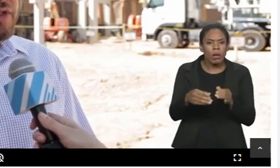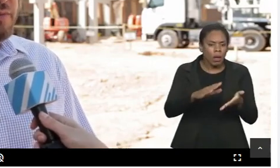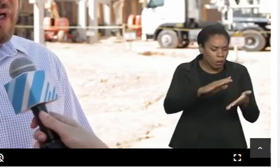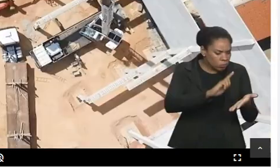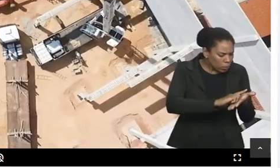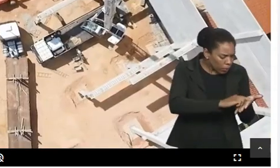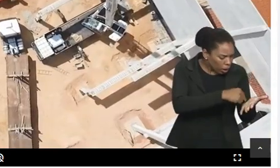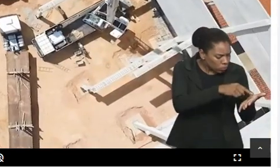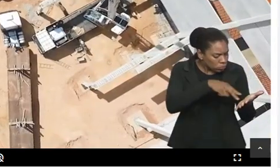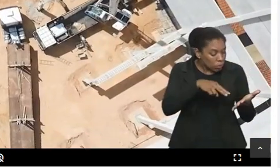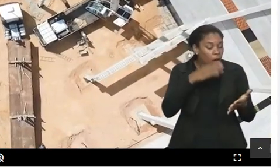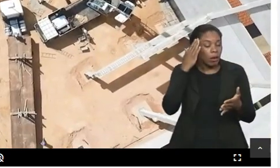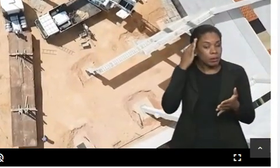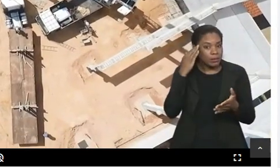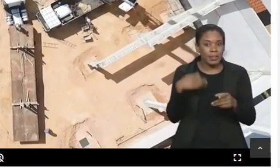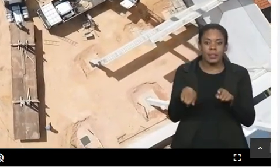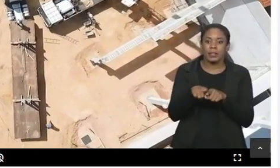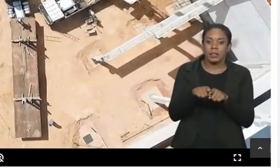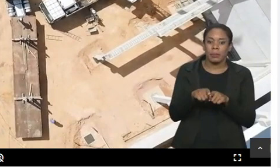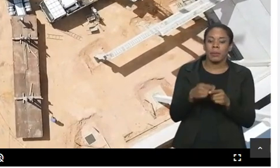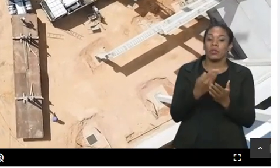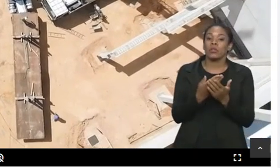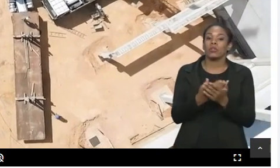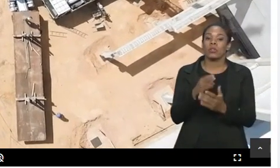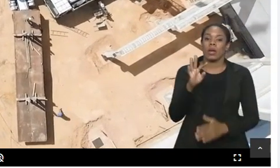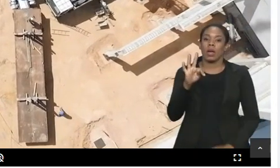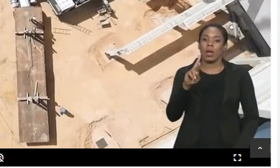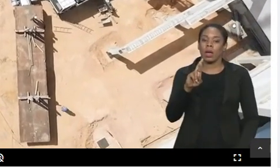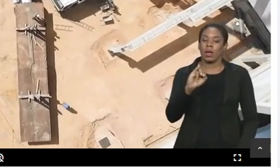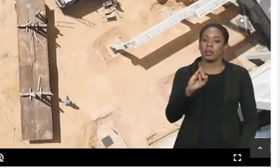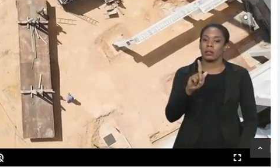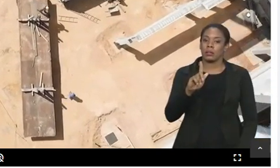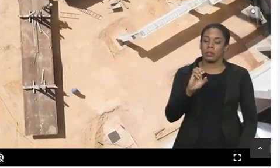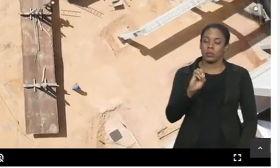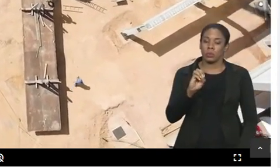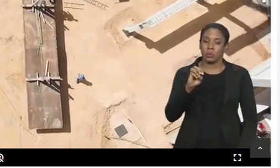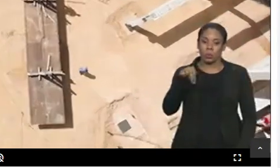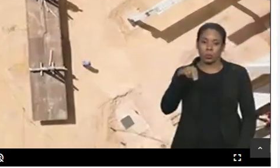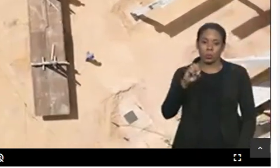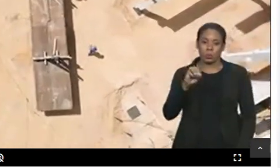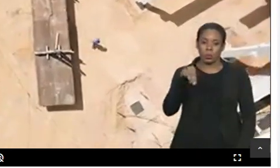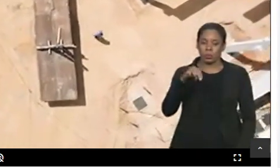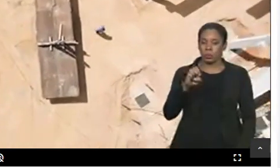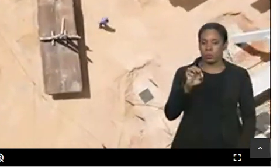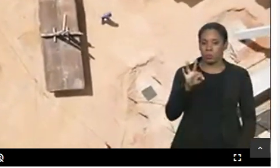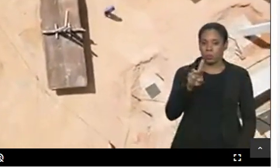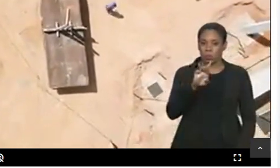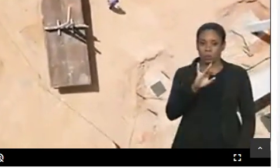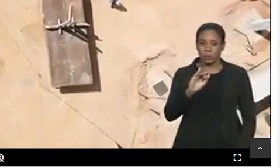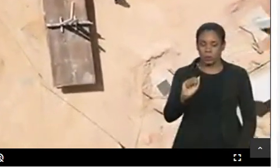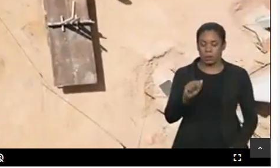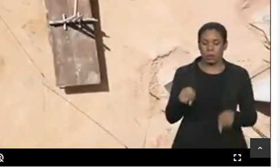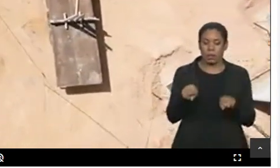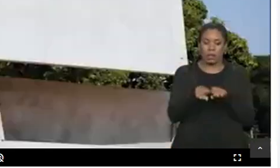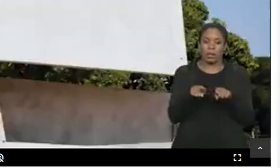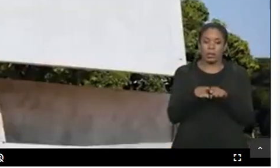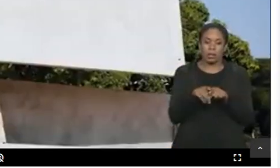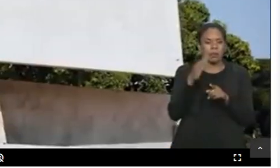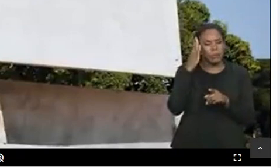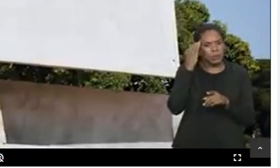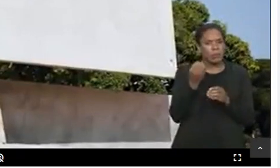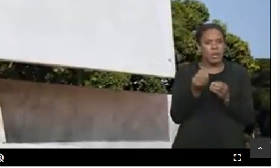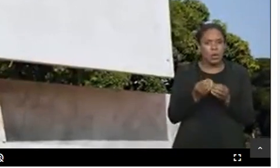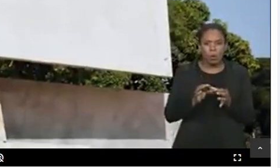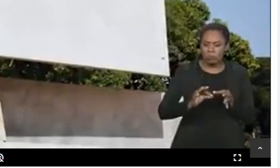ter bastante noções de trigonometria e conhecer um pouco hoje da estação, né, de marcação.